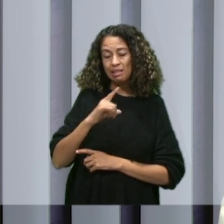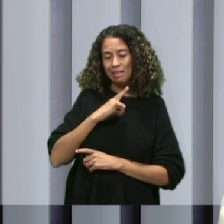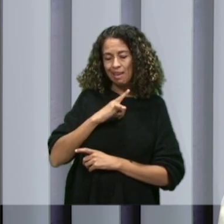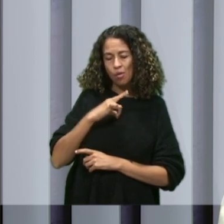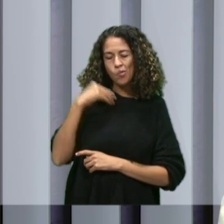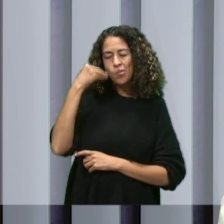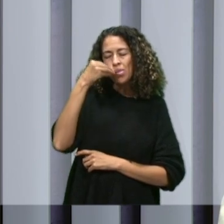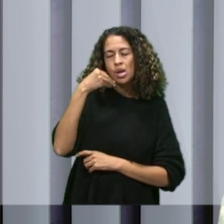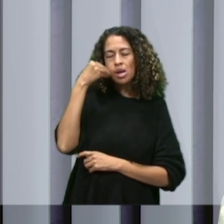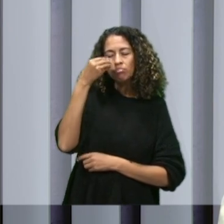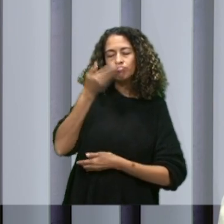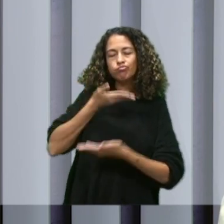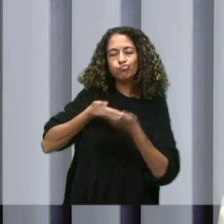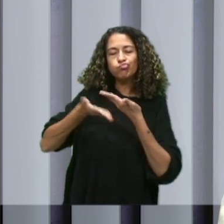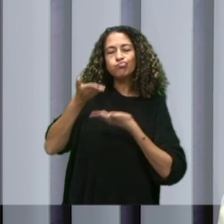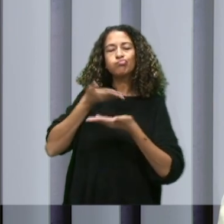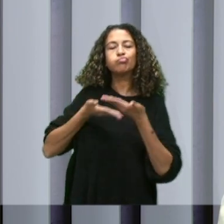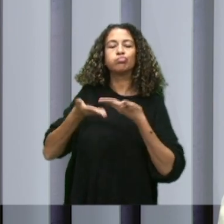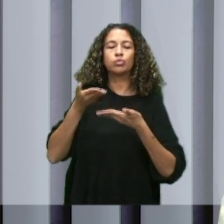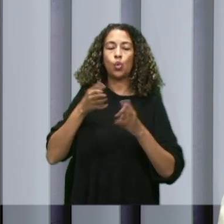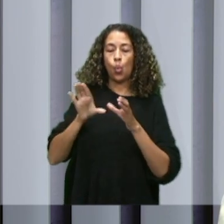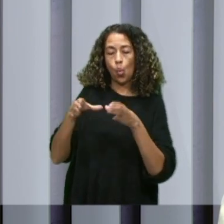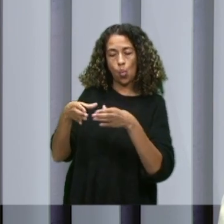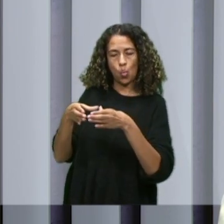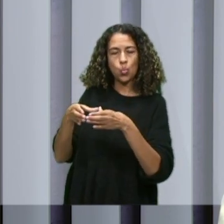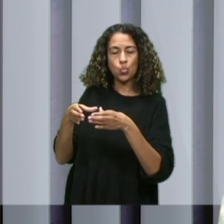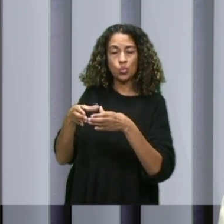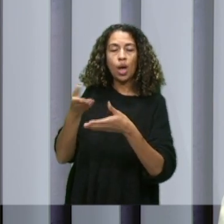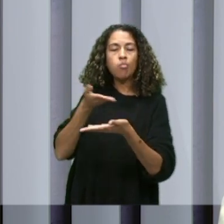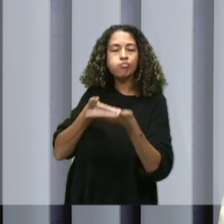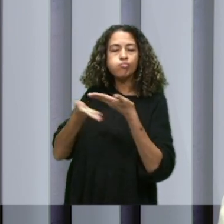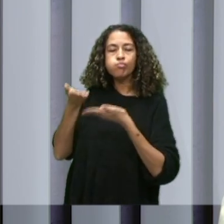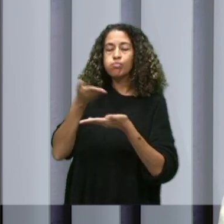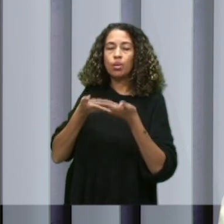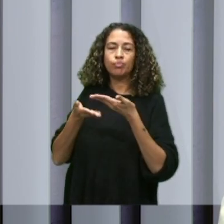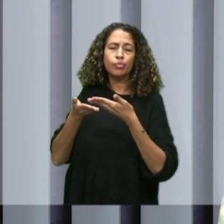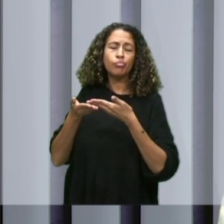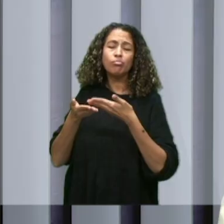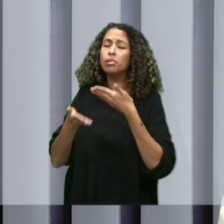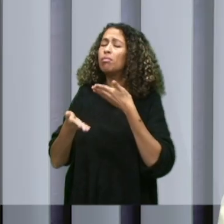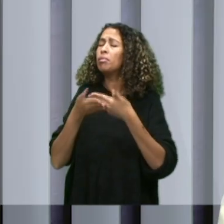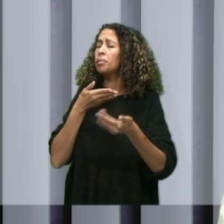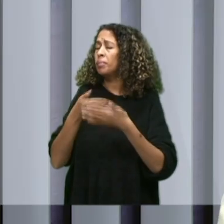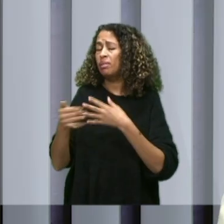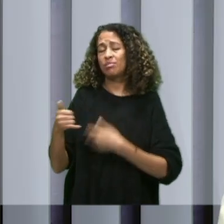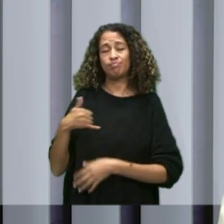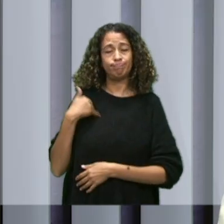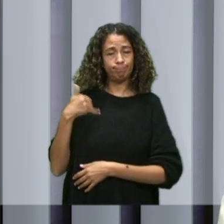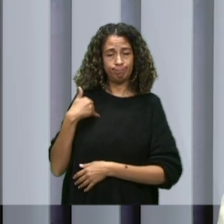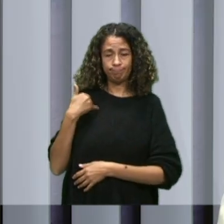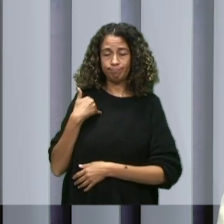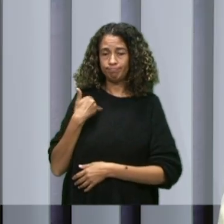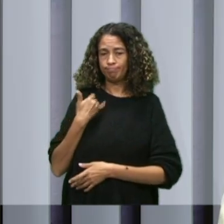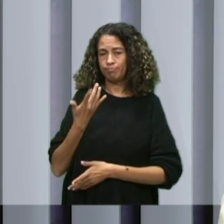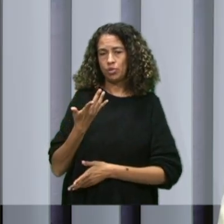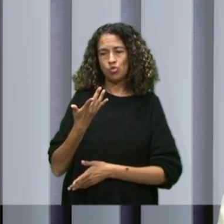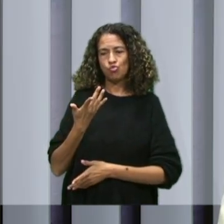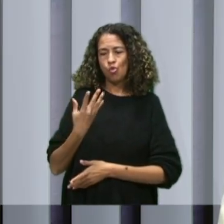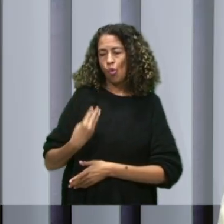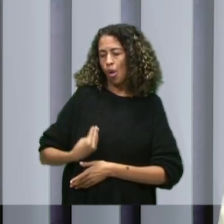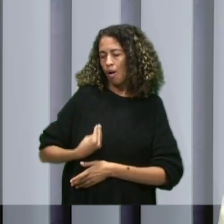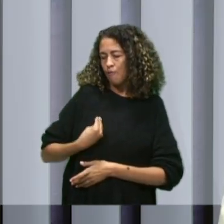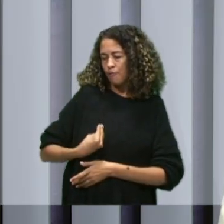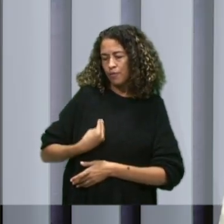vivência com um grupo, seja de que idade for, né, ou que tipo de vida